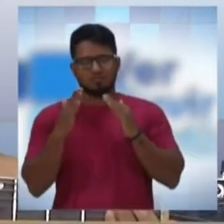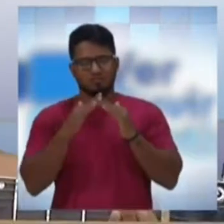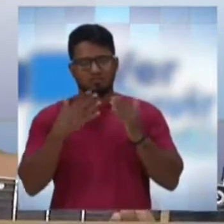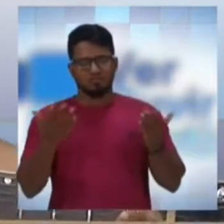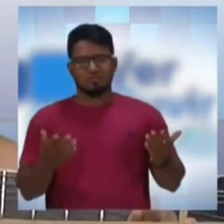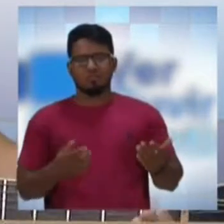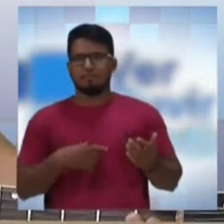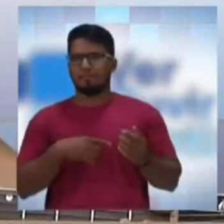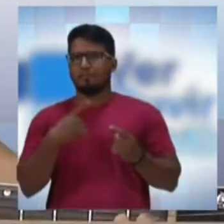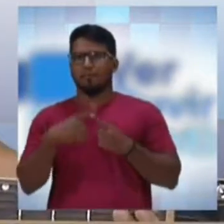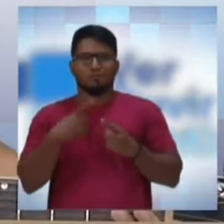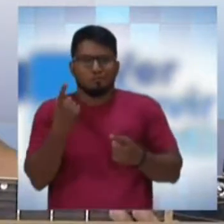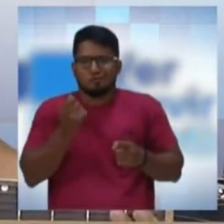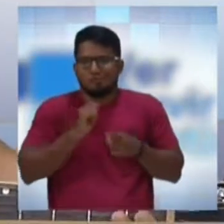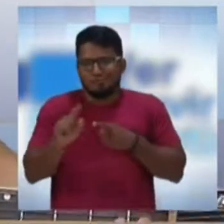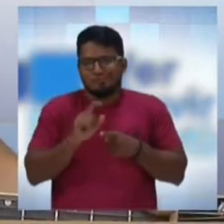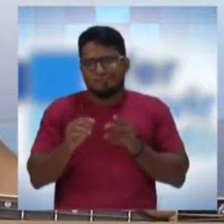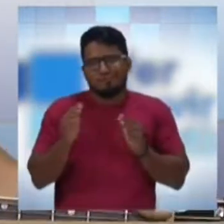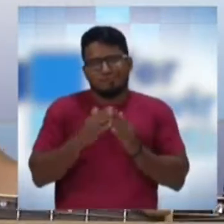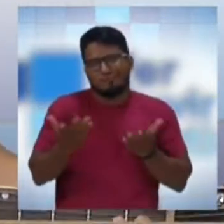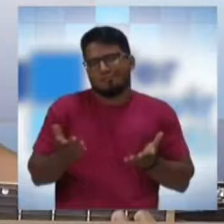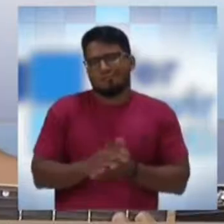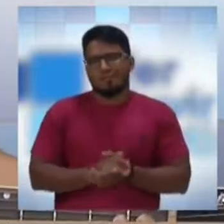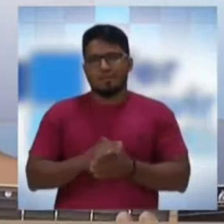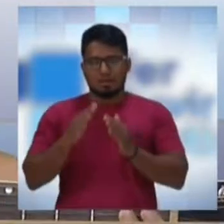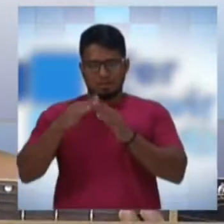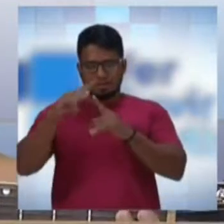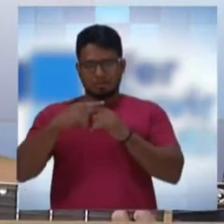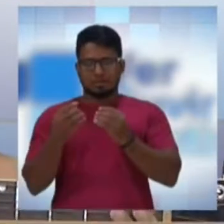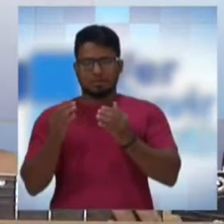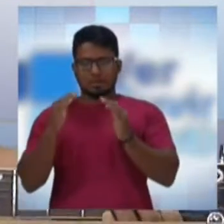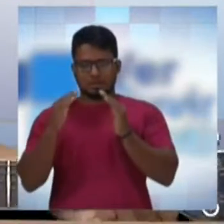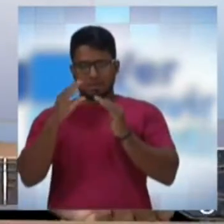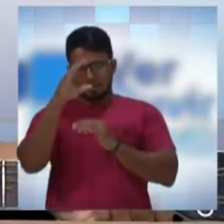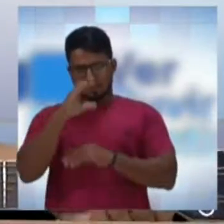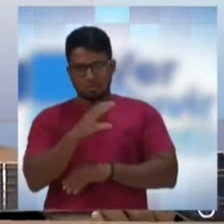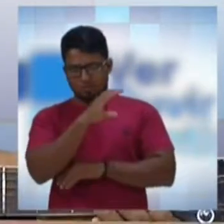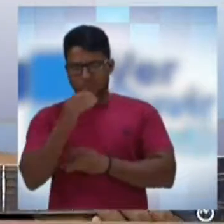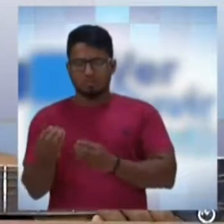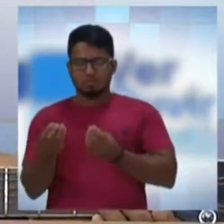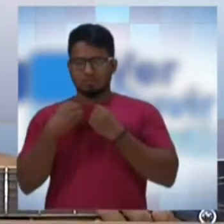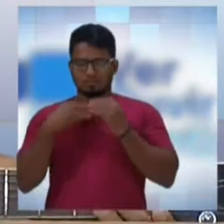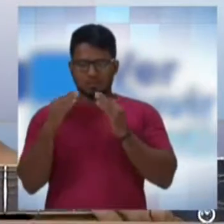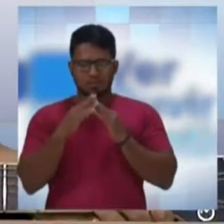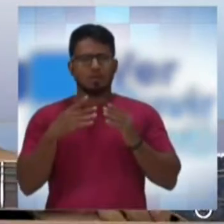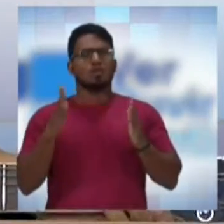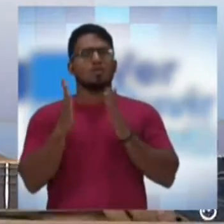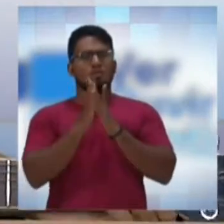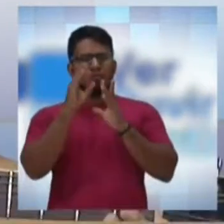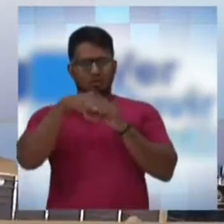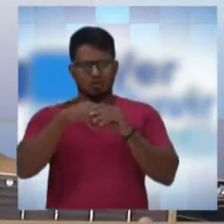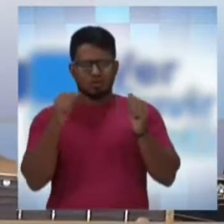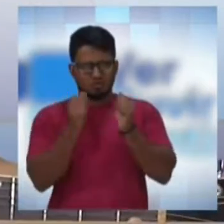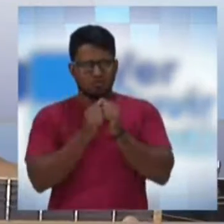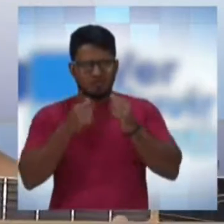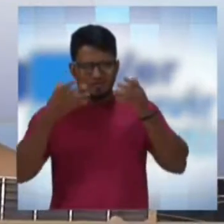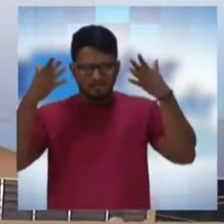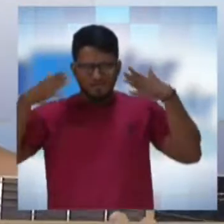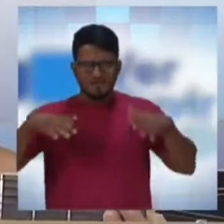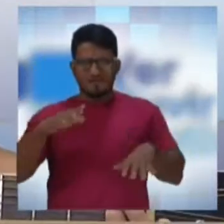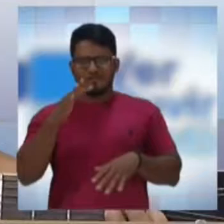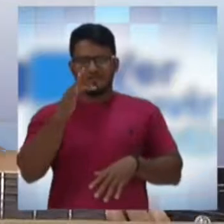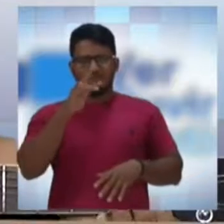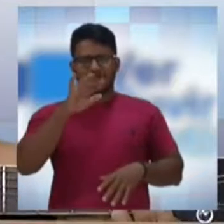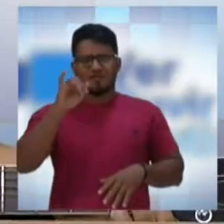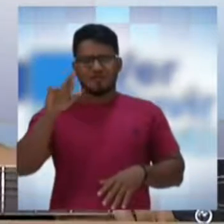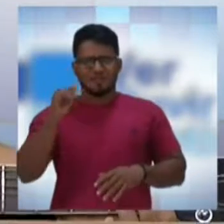uma casa sem eu ter que pagar aluguel, né? E aí a Igreja Católica conseguiu essa casa para mim, eu ainda morei um bom tempo com as freiras enquanto